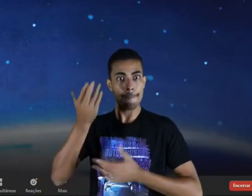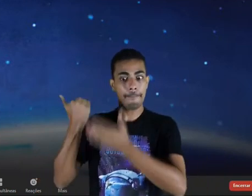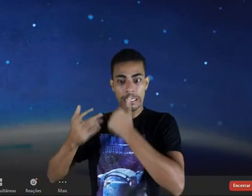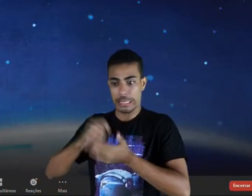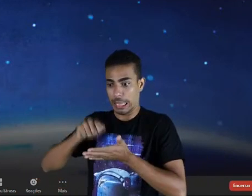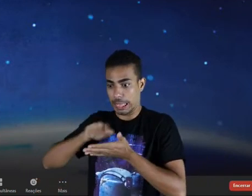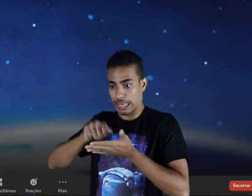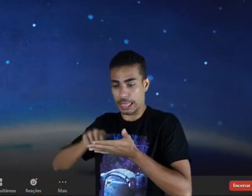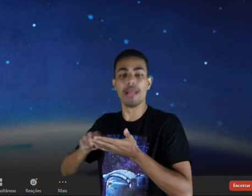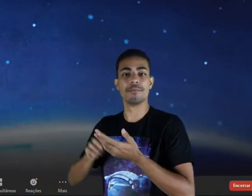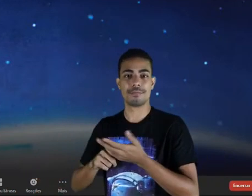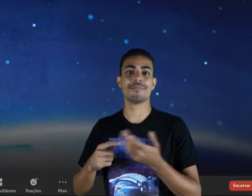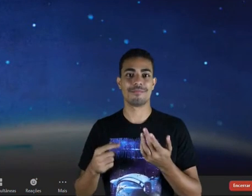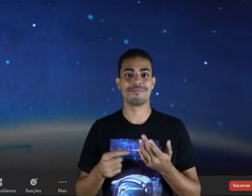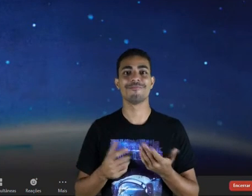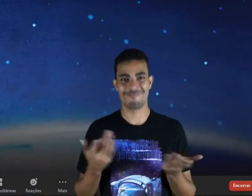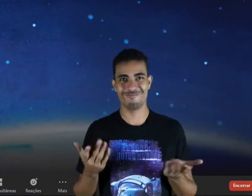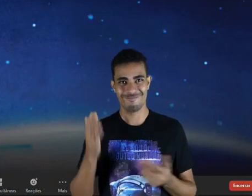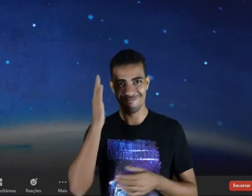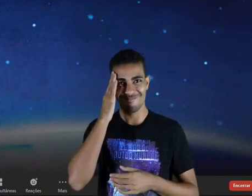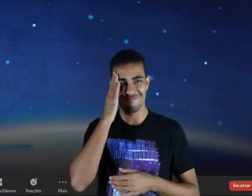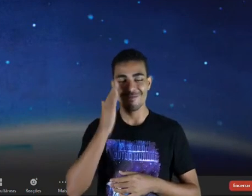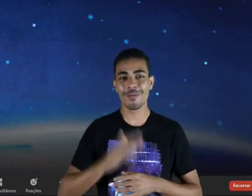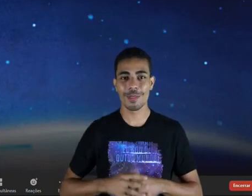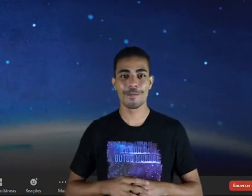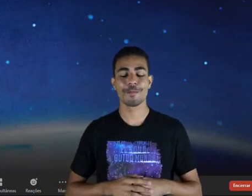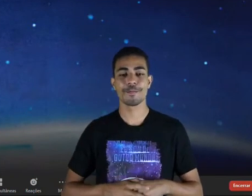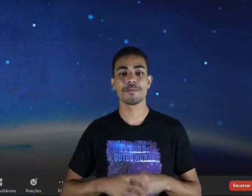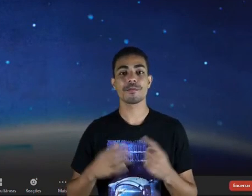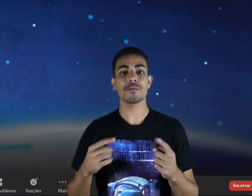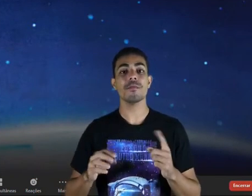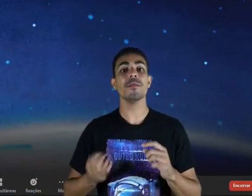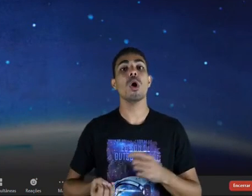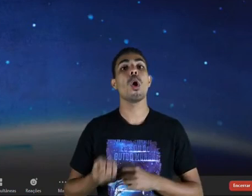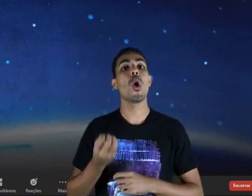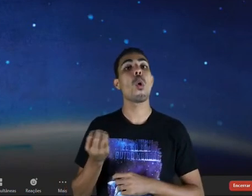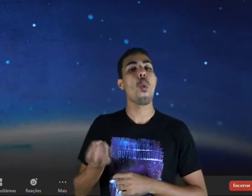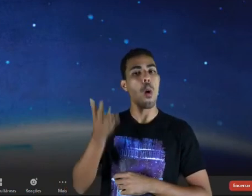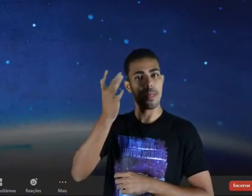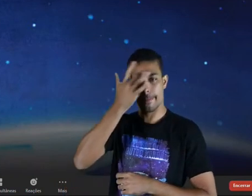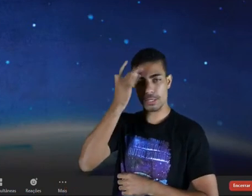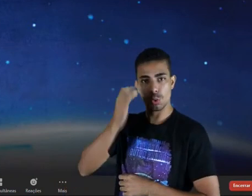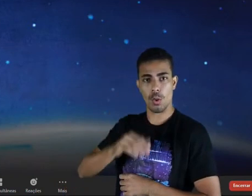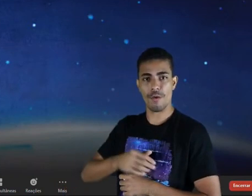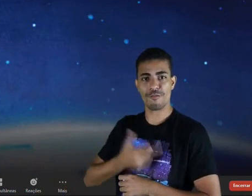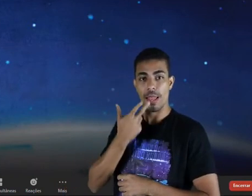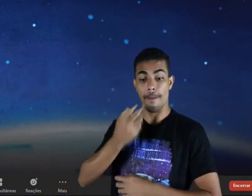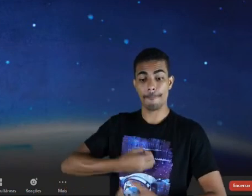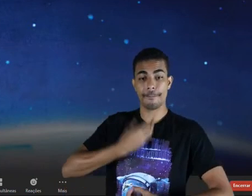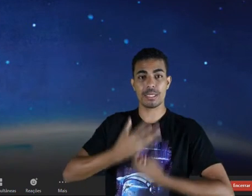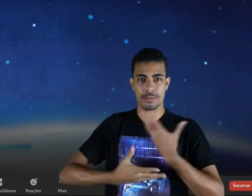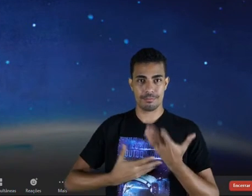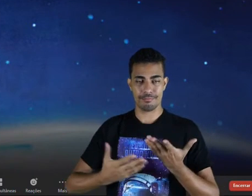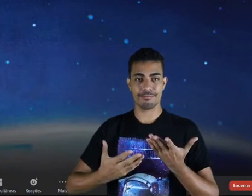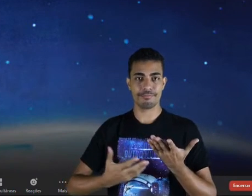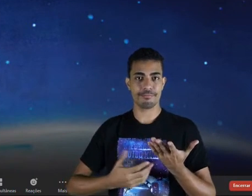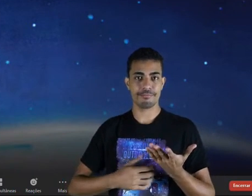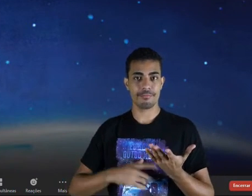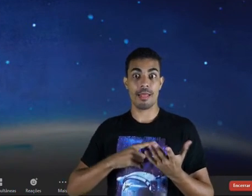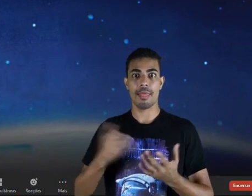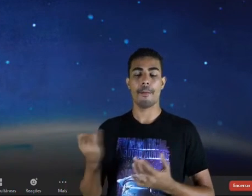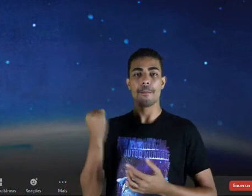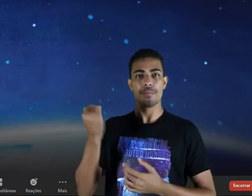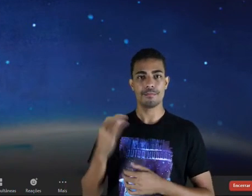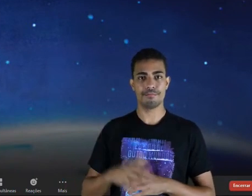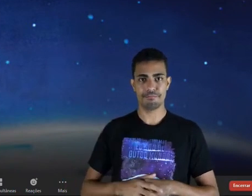daqui a pouco alguém fala, peraí, isso aqui eu tenho que anotar. Quando ele falava em poesia, era a parte mais importante. O livro de Daniel, já que eu falei